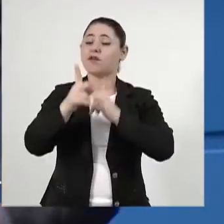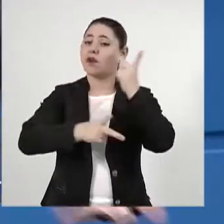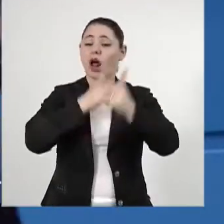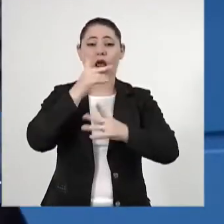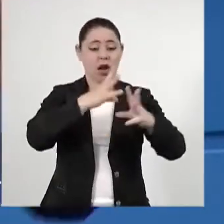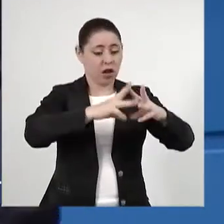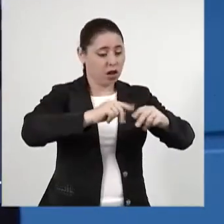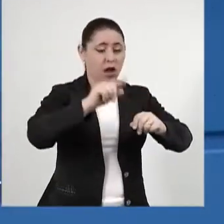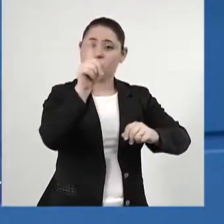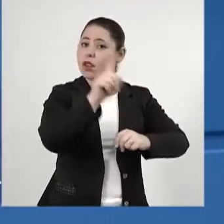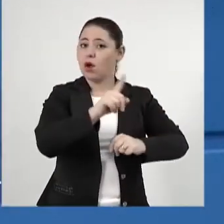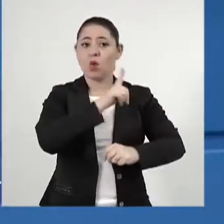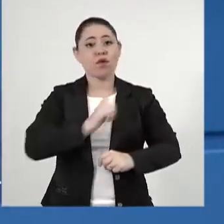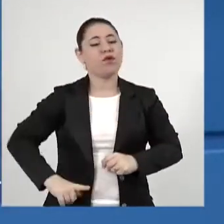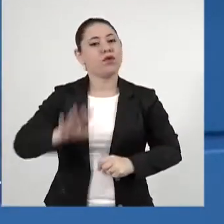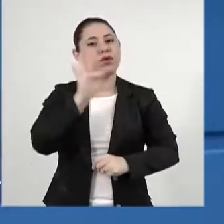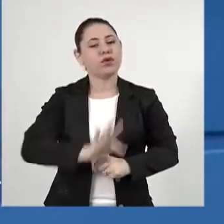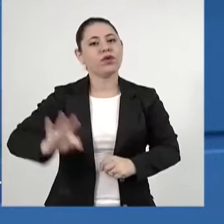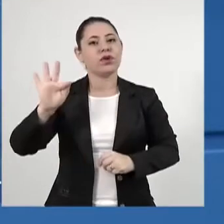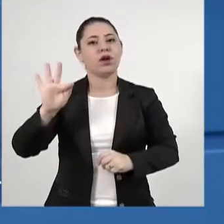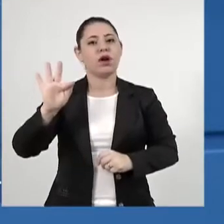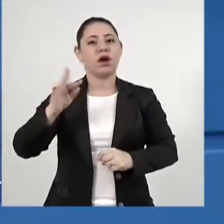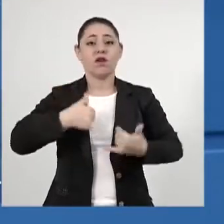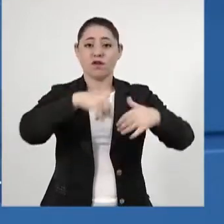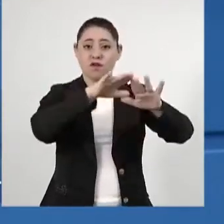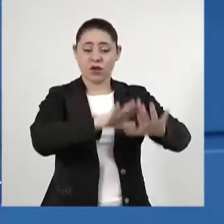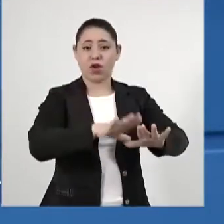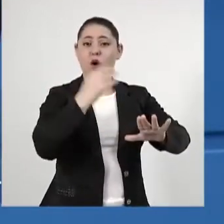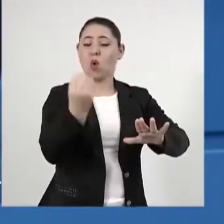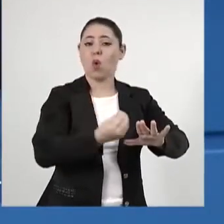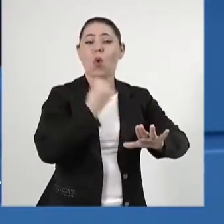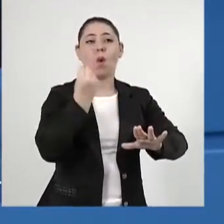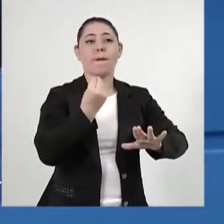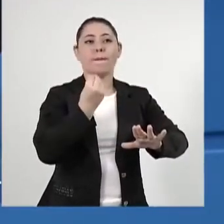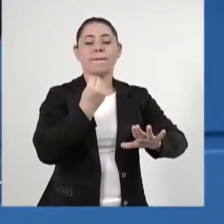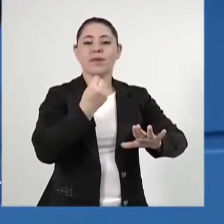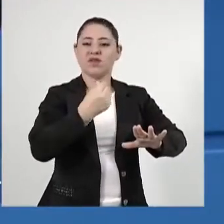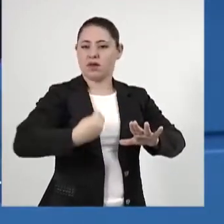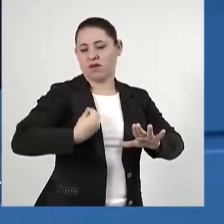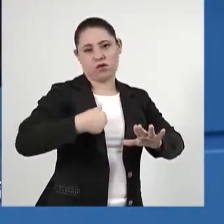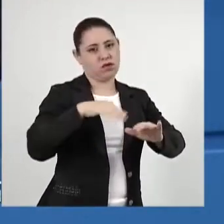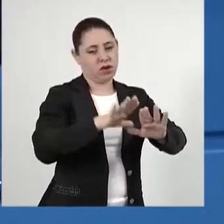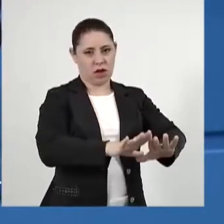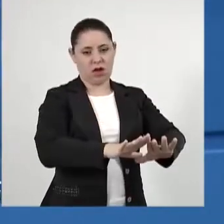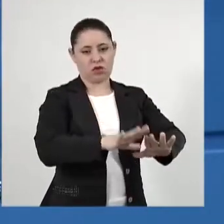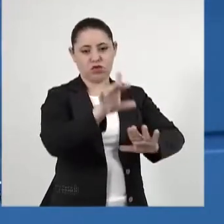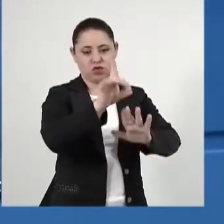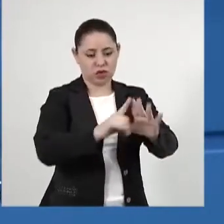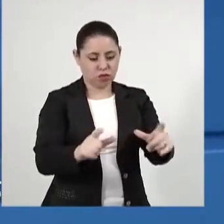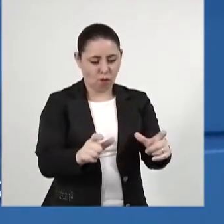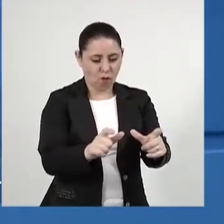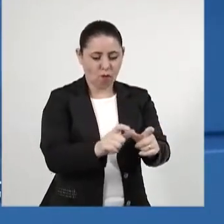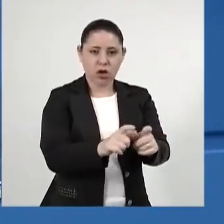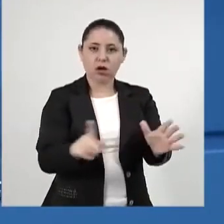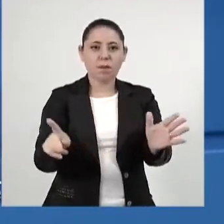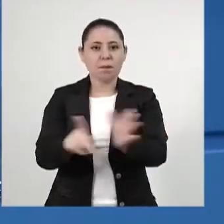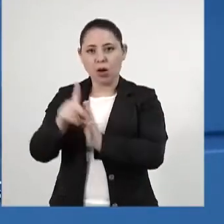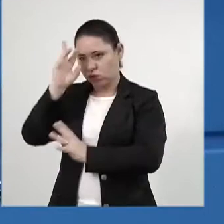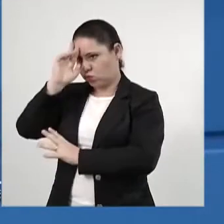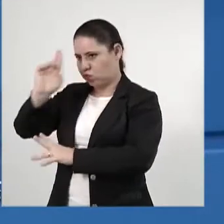não é do índio, é da União Federal. Ele fica lá como posseiro, e esse direito é menor que o direito de